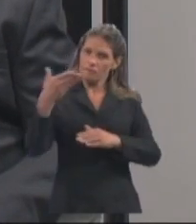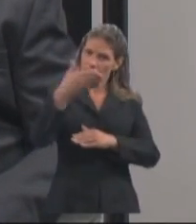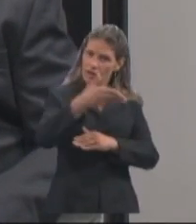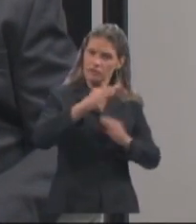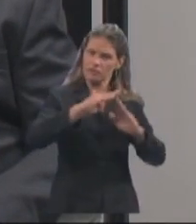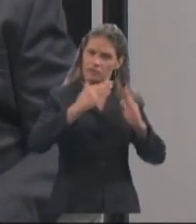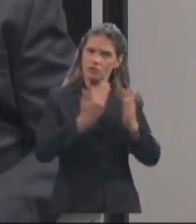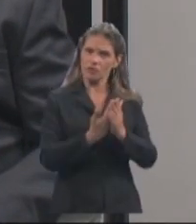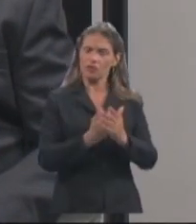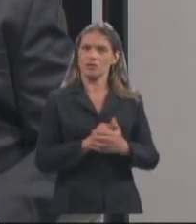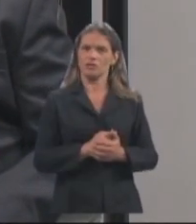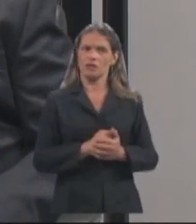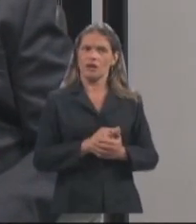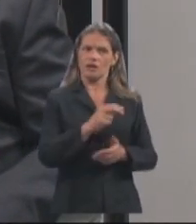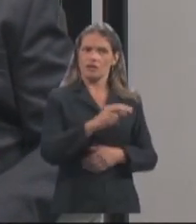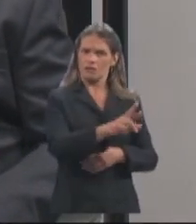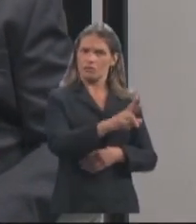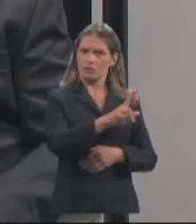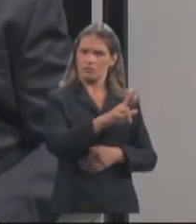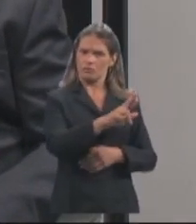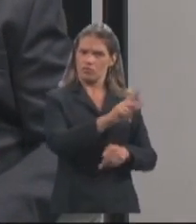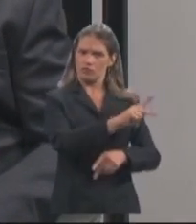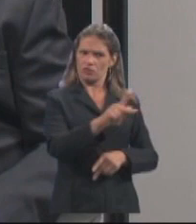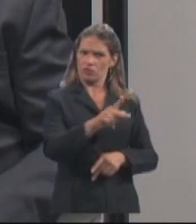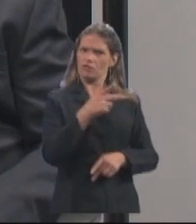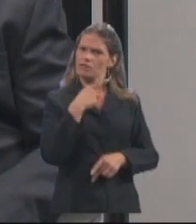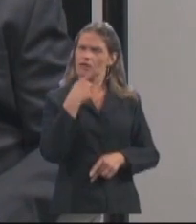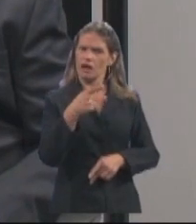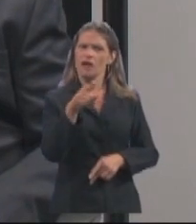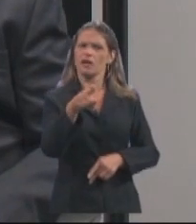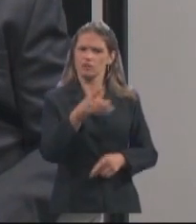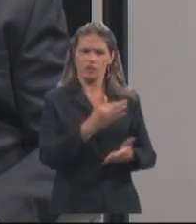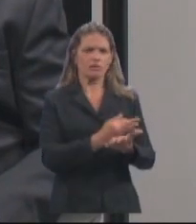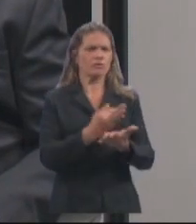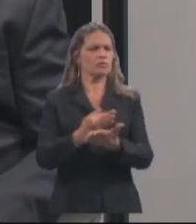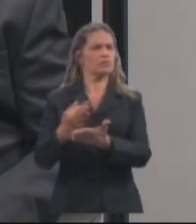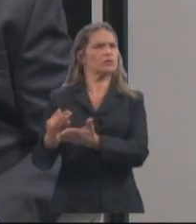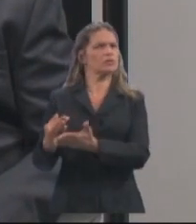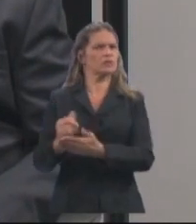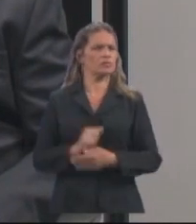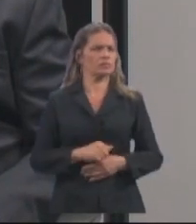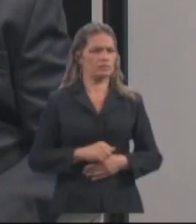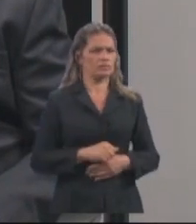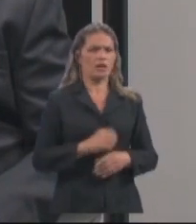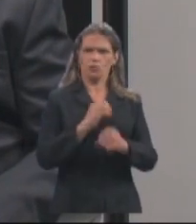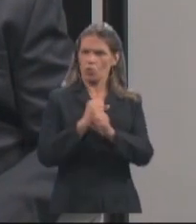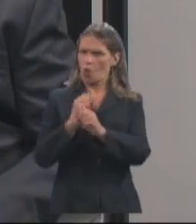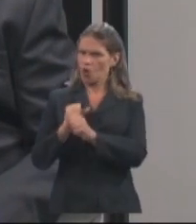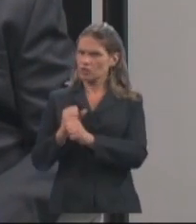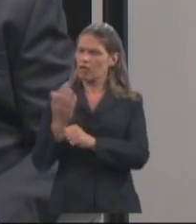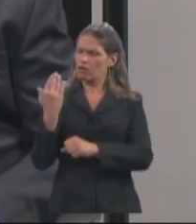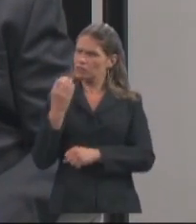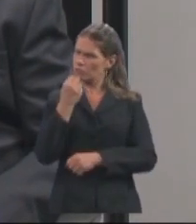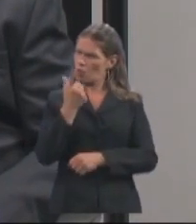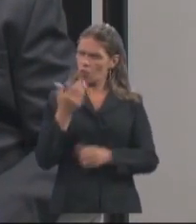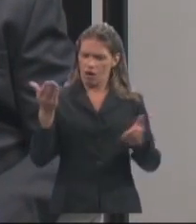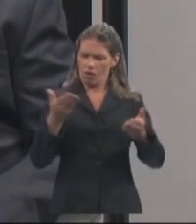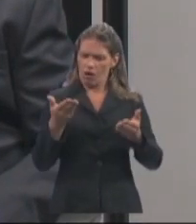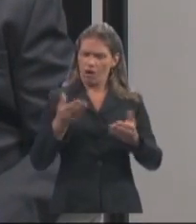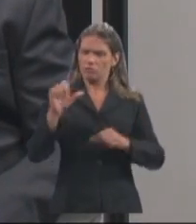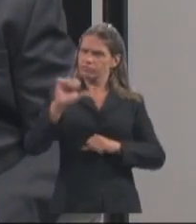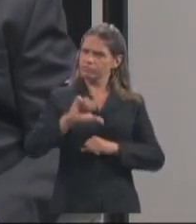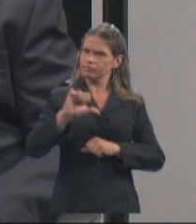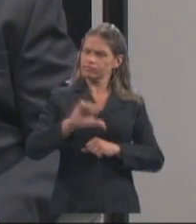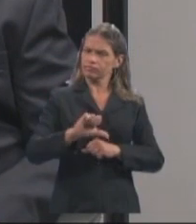na escola procura ahha seu filho vem faltando há muito tempo o desempenho dele nas notas de uma hora para outra começou a ficar ruim ele tinha nota boa